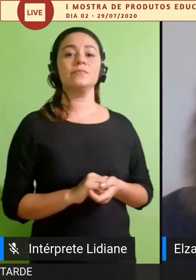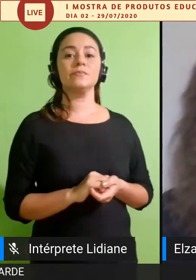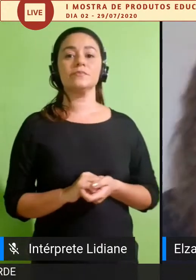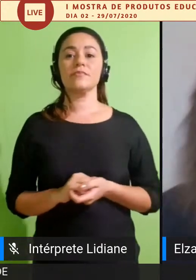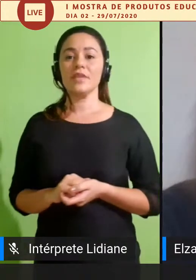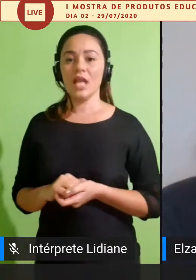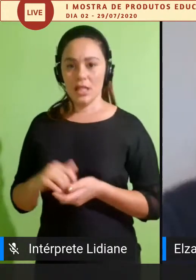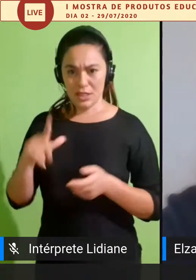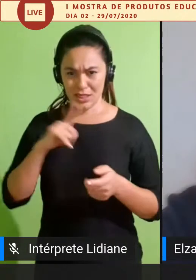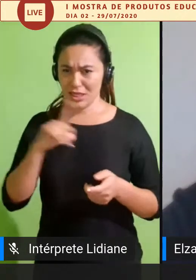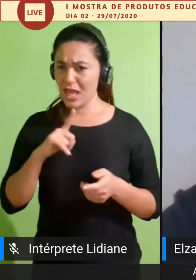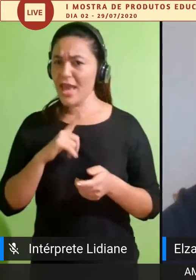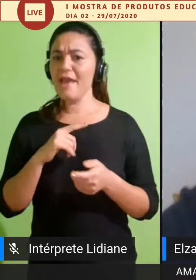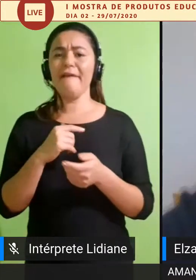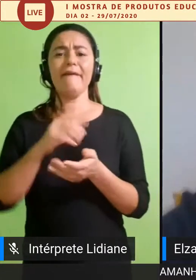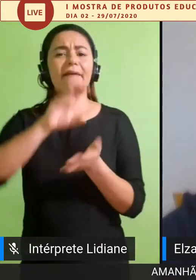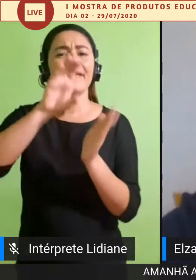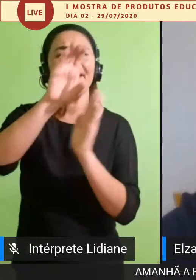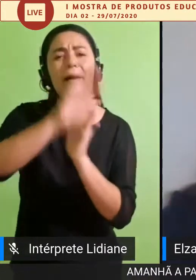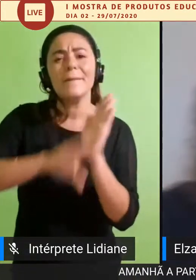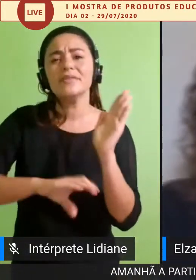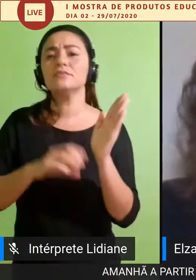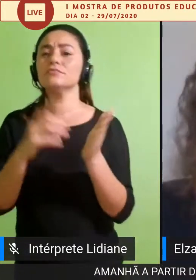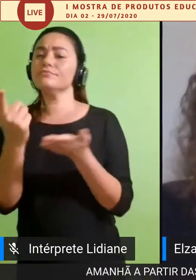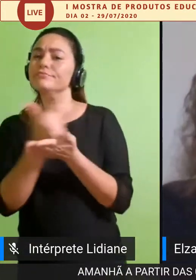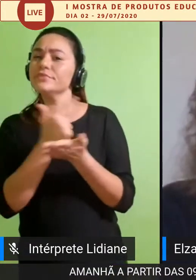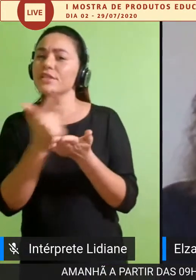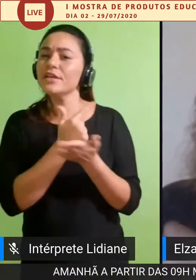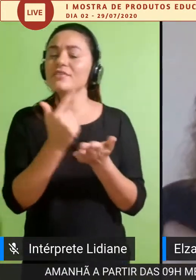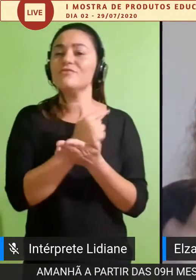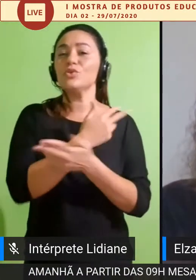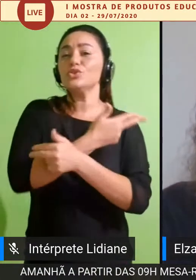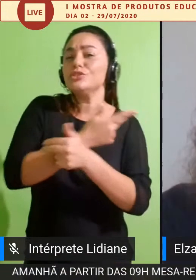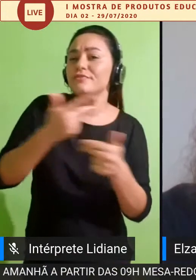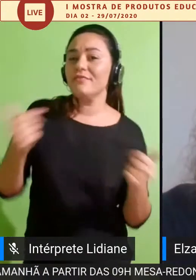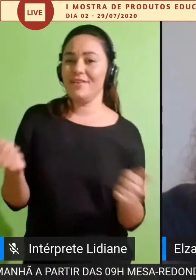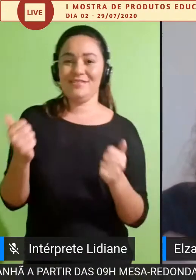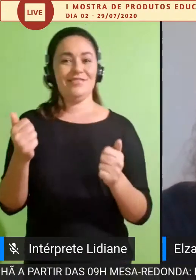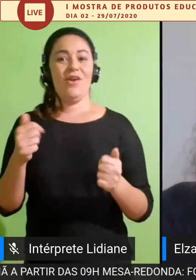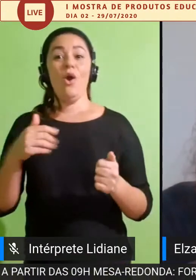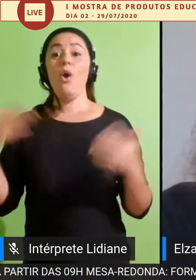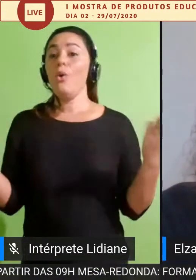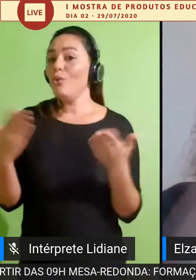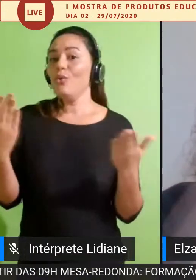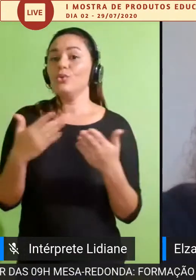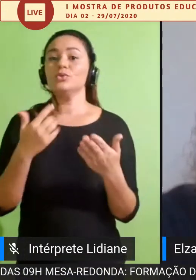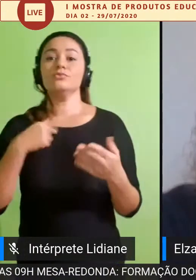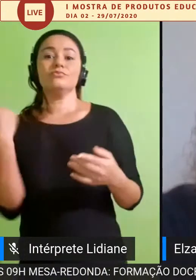e diversos artigos, e para nós é um privilégio estar aqui hoje com a Raquel. Raquel, a fala é tua.